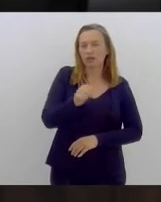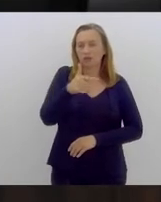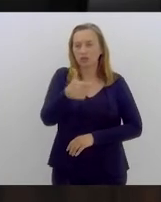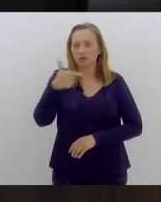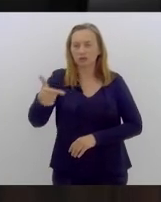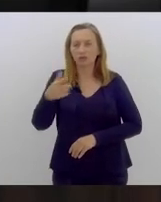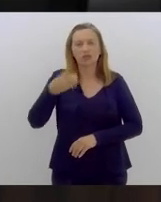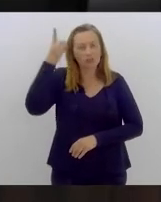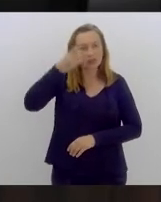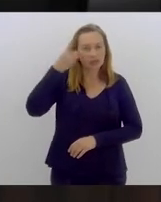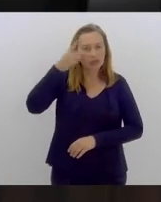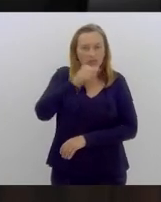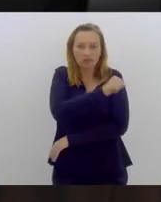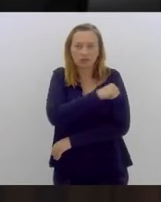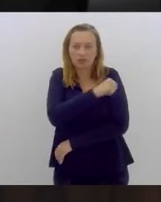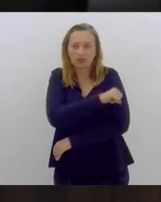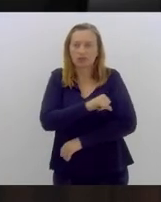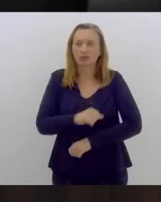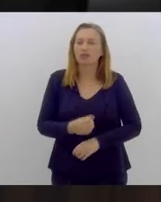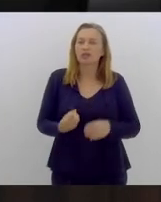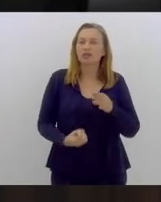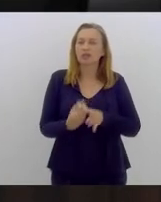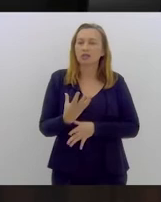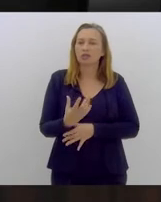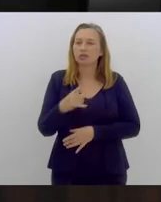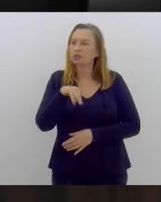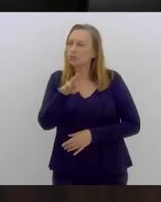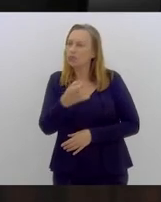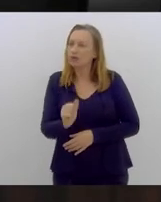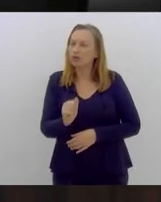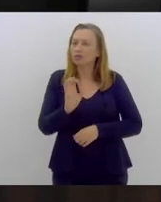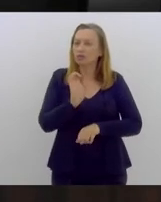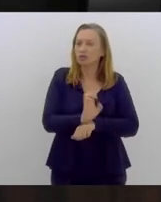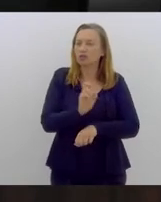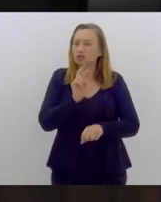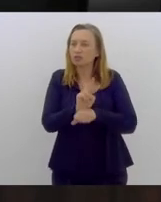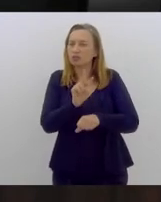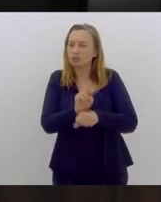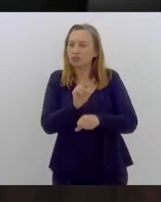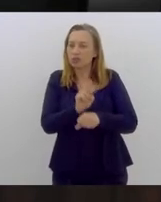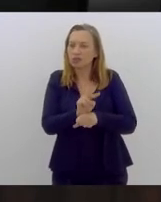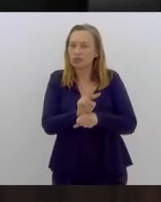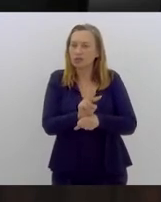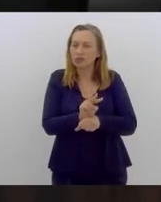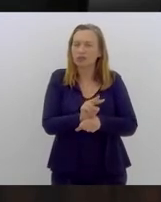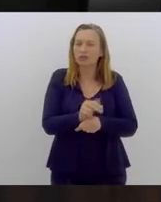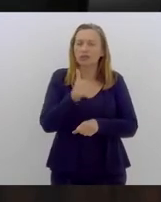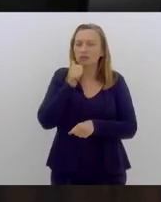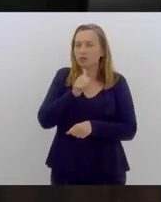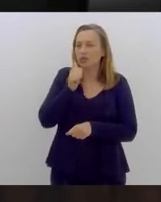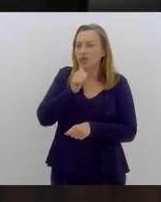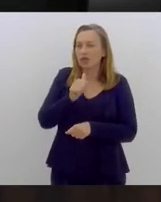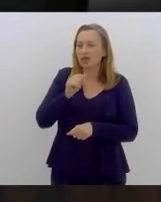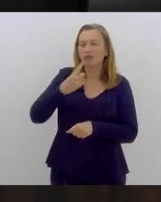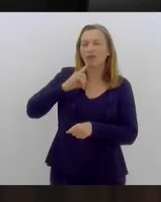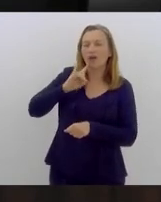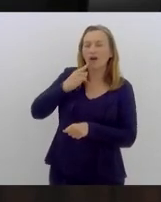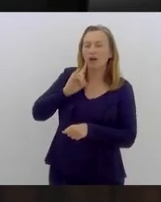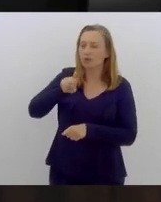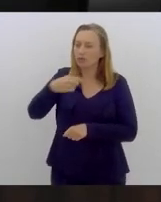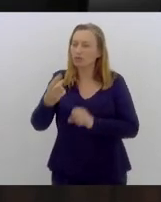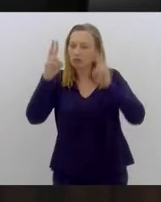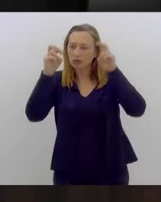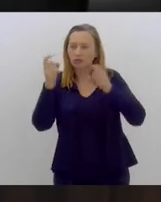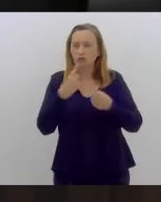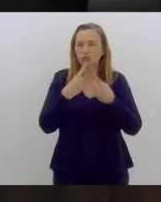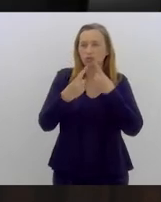de autoria da deputada enfermeira Rejane, que dispõe sobre a criação do Programa Estadual de Prevenção ao Alcoolismo entre Mulheres e da Outras Providências. Em discussão,